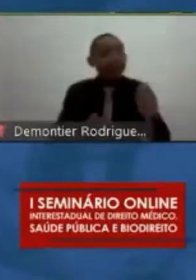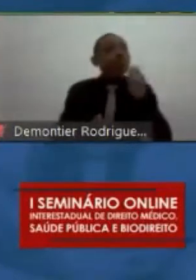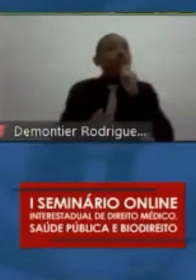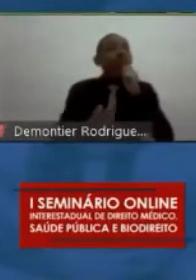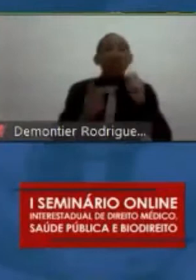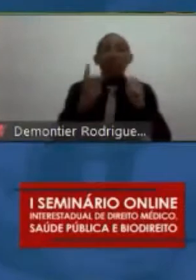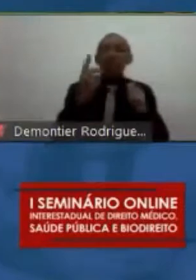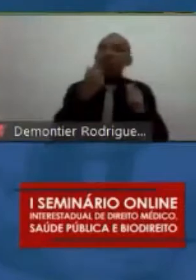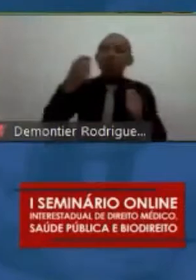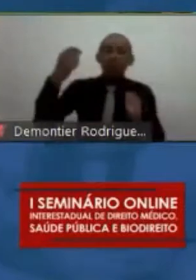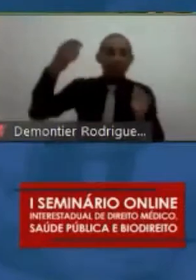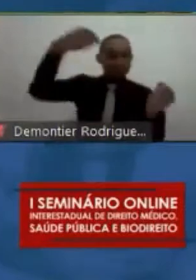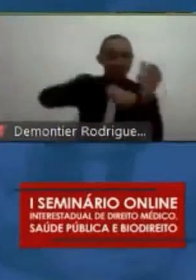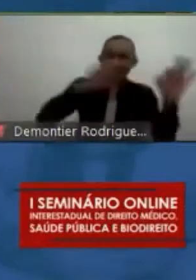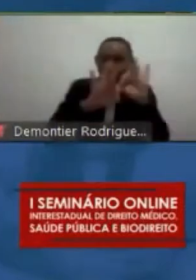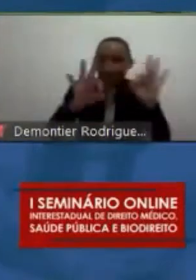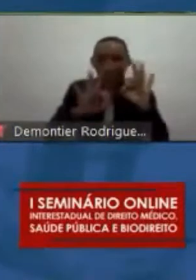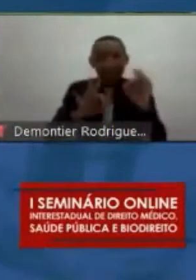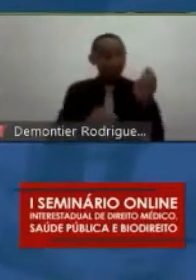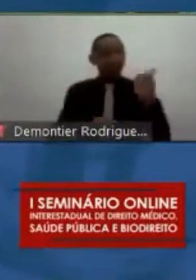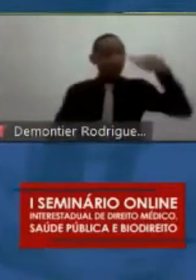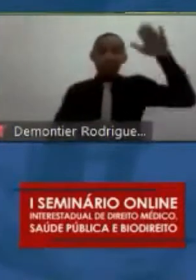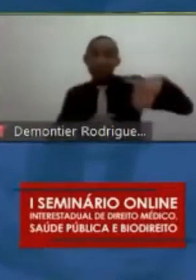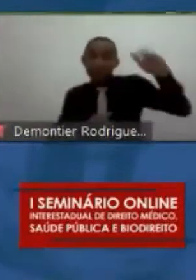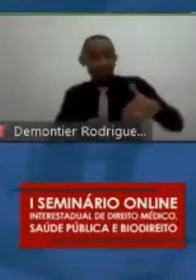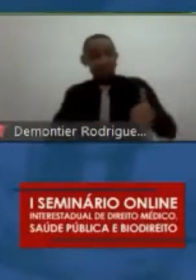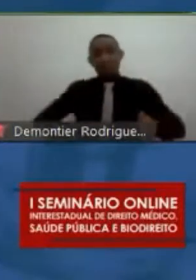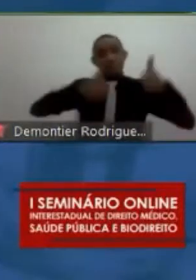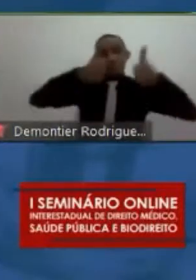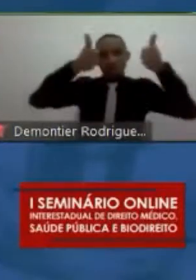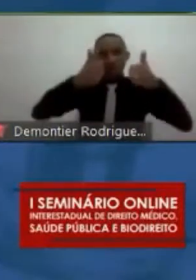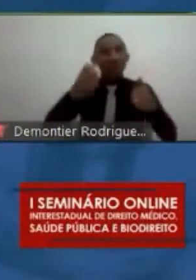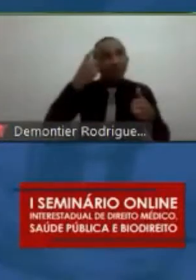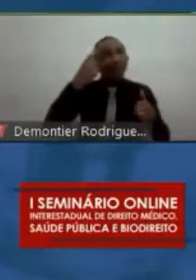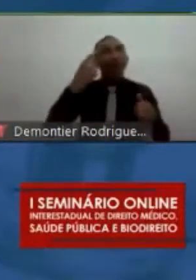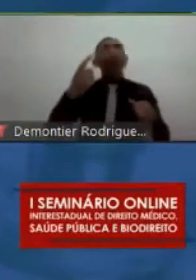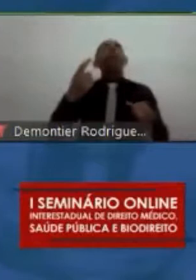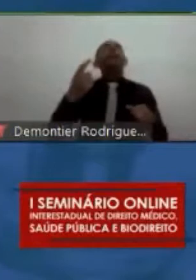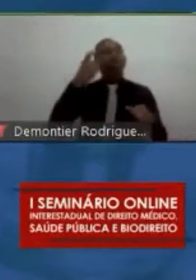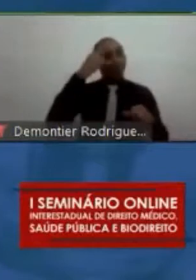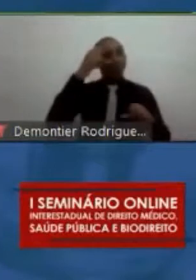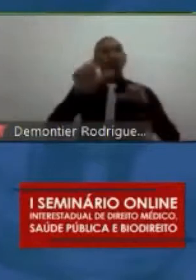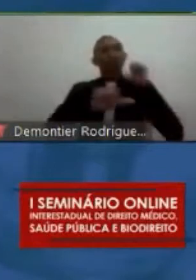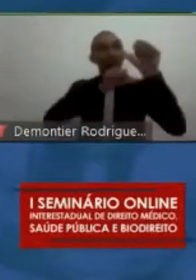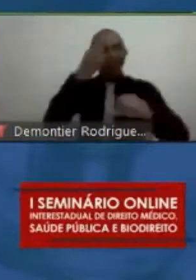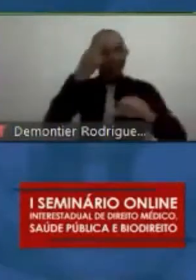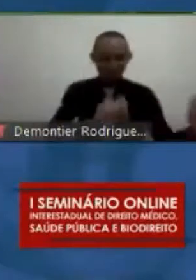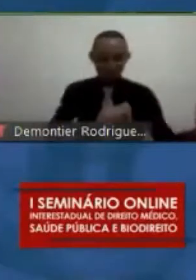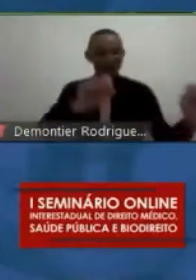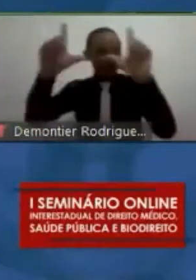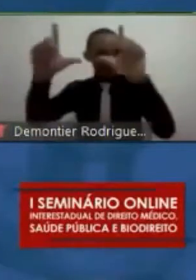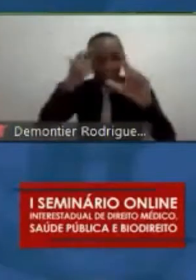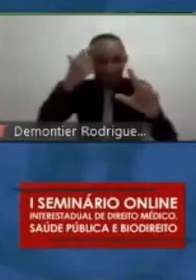o que nós estamos olhando é que nós precisamos mudar, novamente voltando ao primeiro slide do Dr. Drucker, a